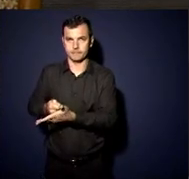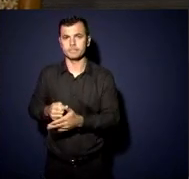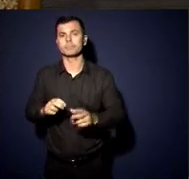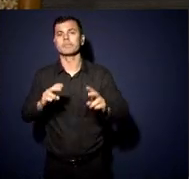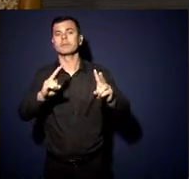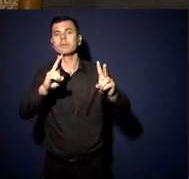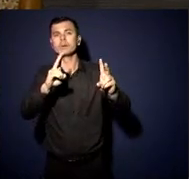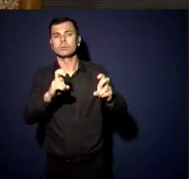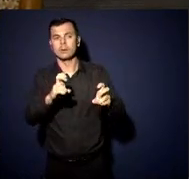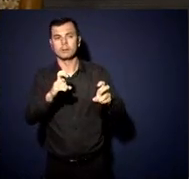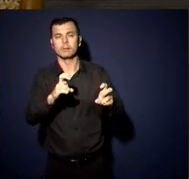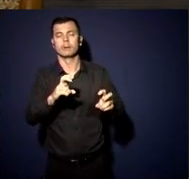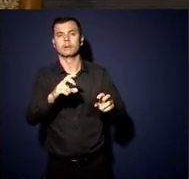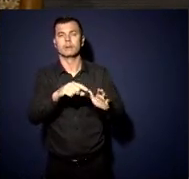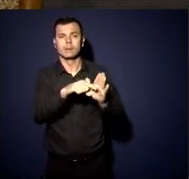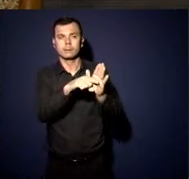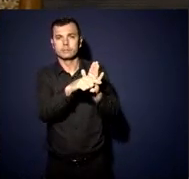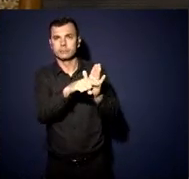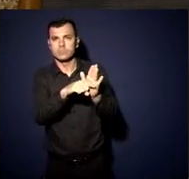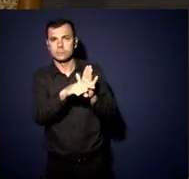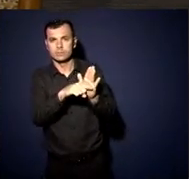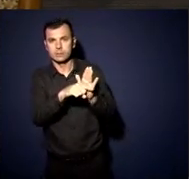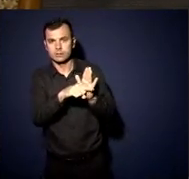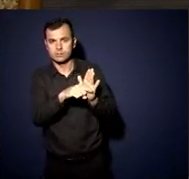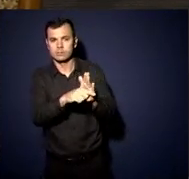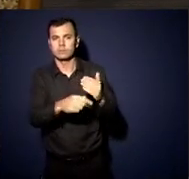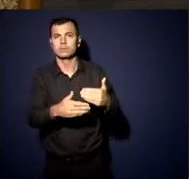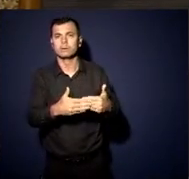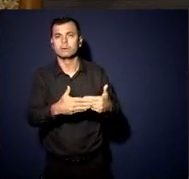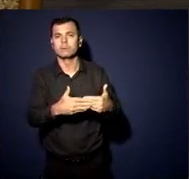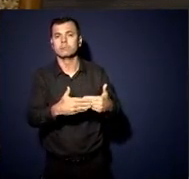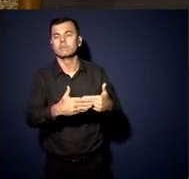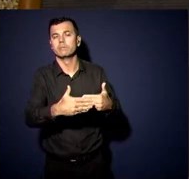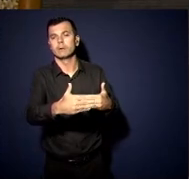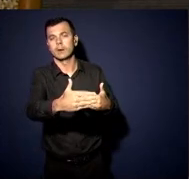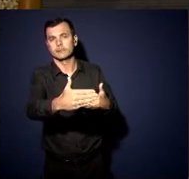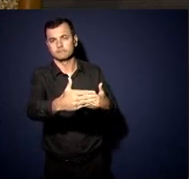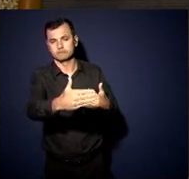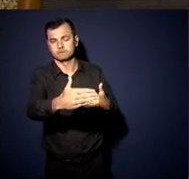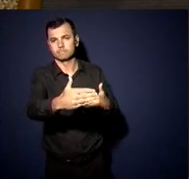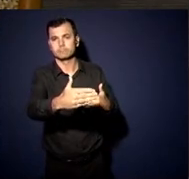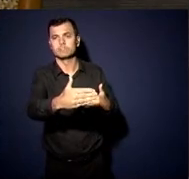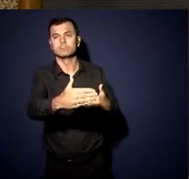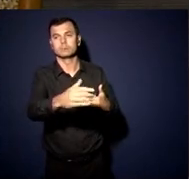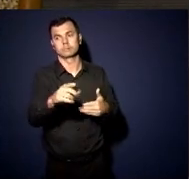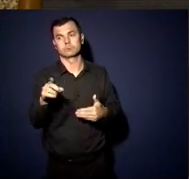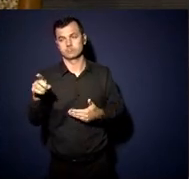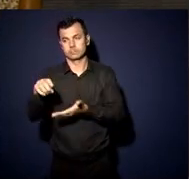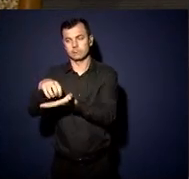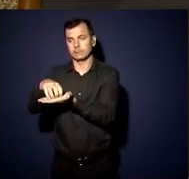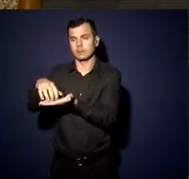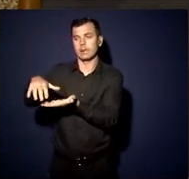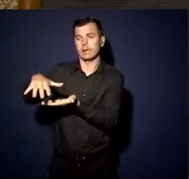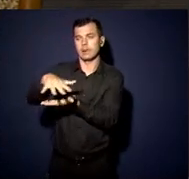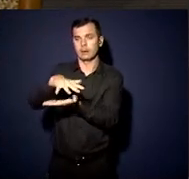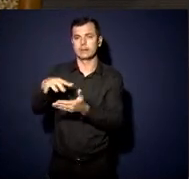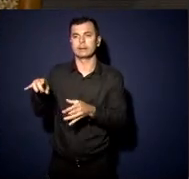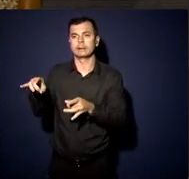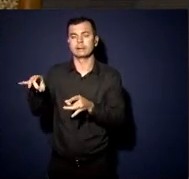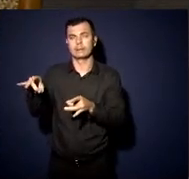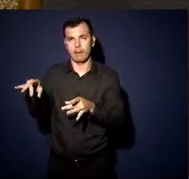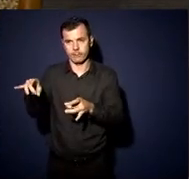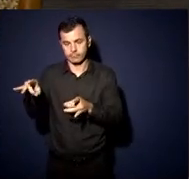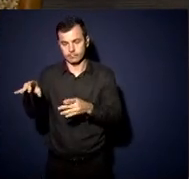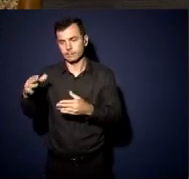exemplo das investigações das apurações de casos em específico ele é conduzido pelas áreas técnicas a quem